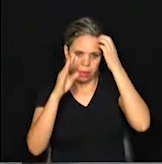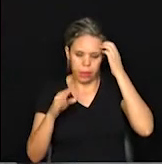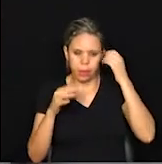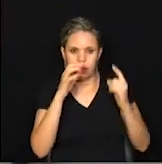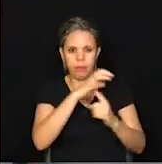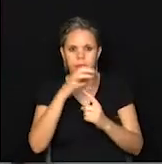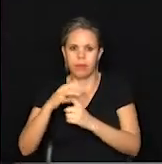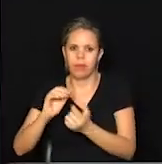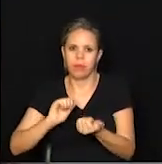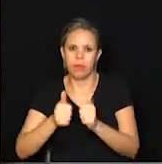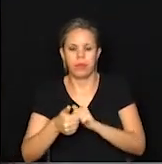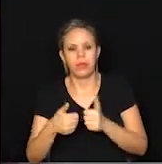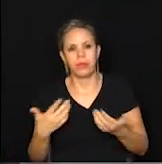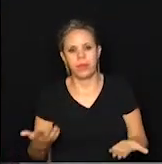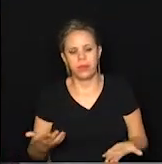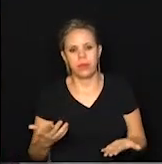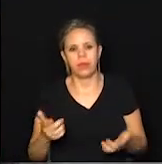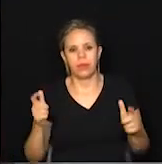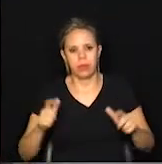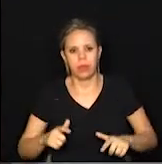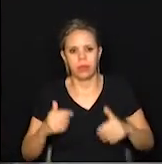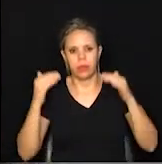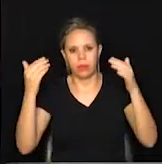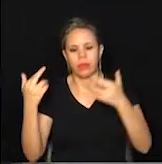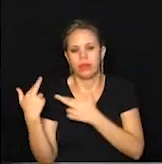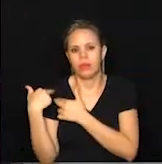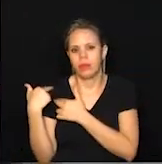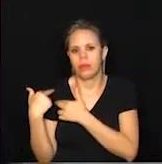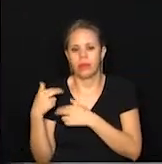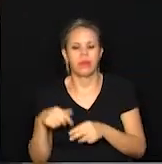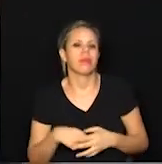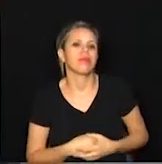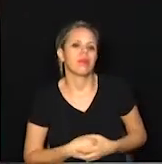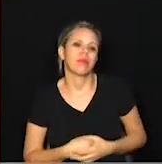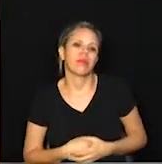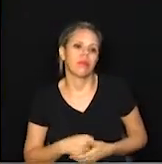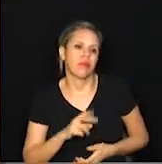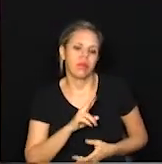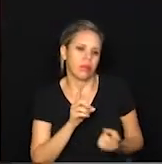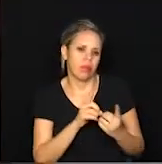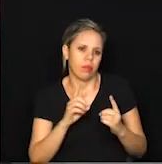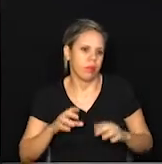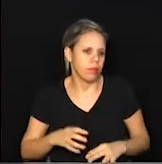de esportes, que é uma grande das funções. Ela